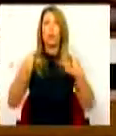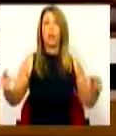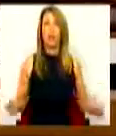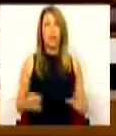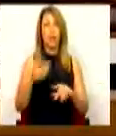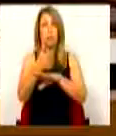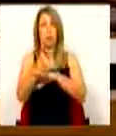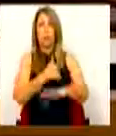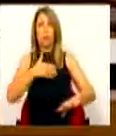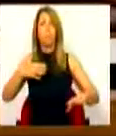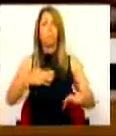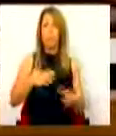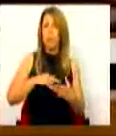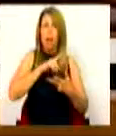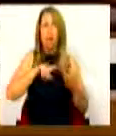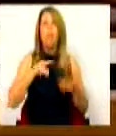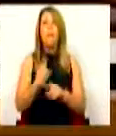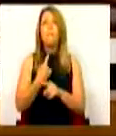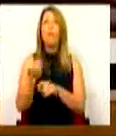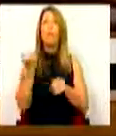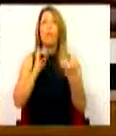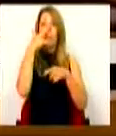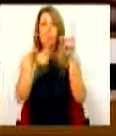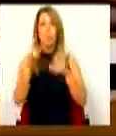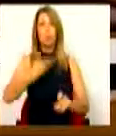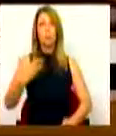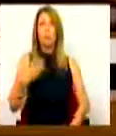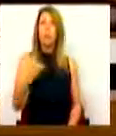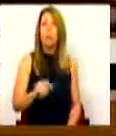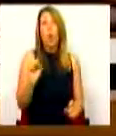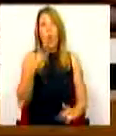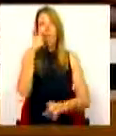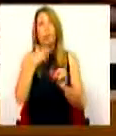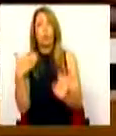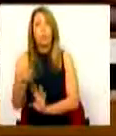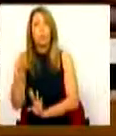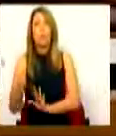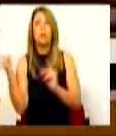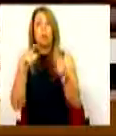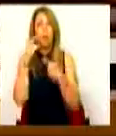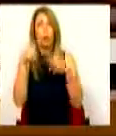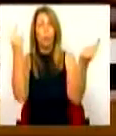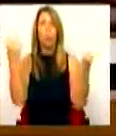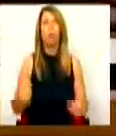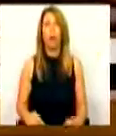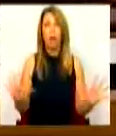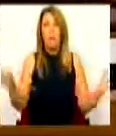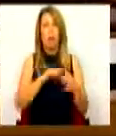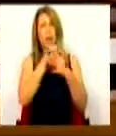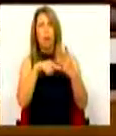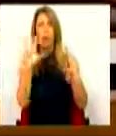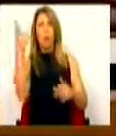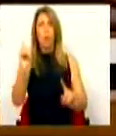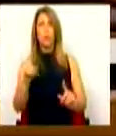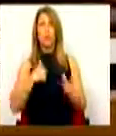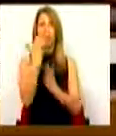associações empresariais, sendo ainda os movimentos de cidadãos e de consumidores. De forma muito clara, nada disto aconteceu com o diploma agora